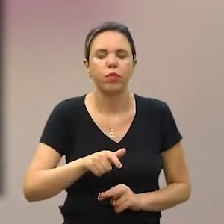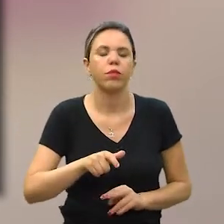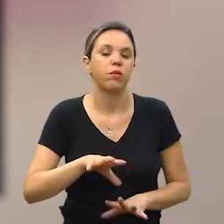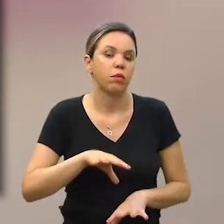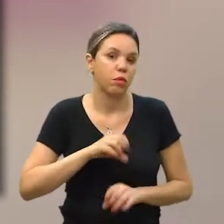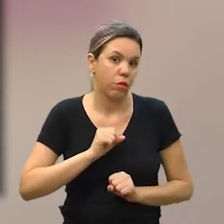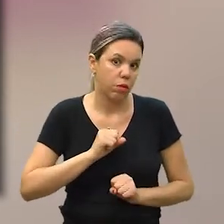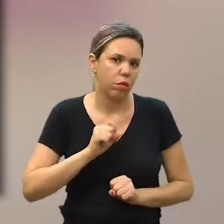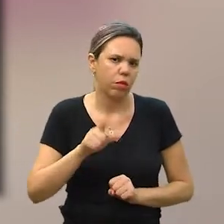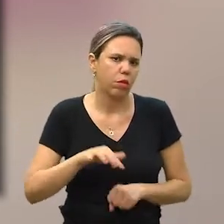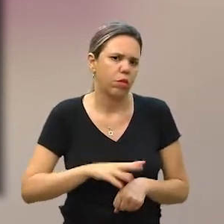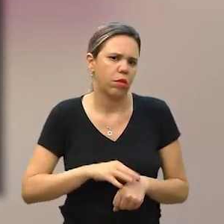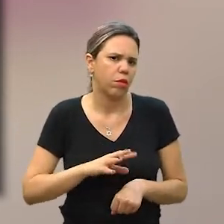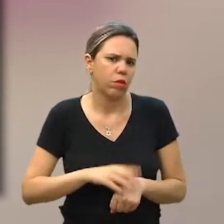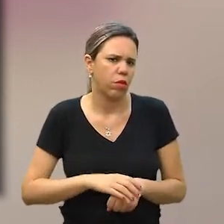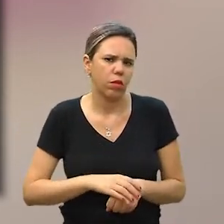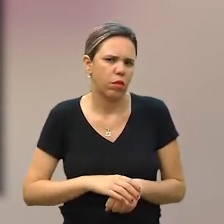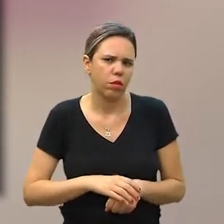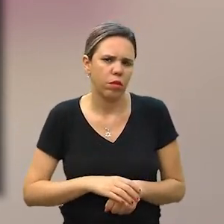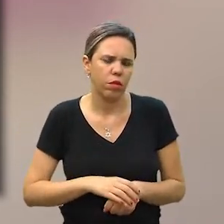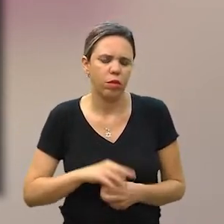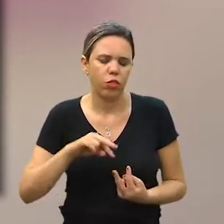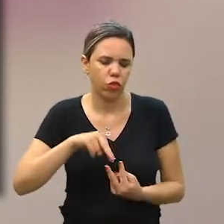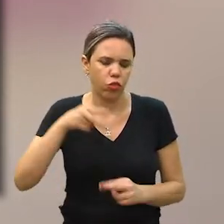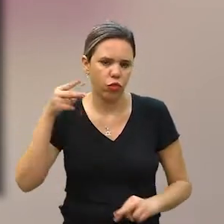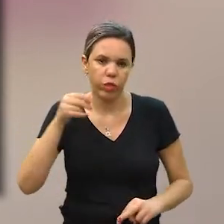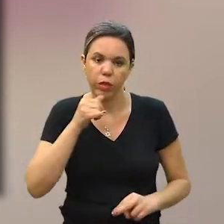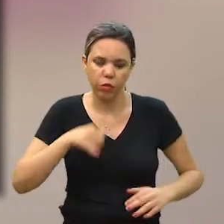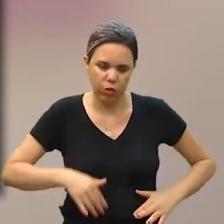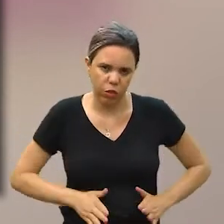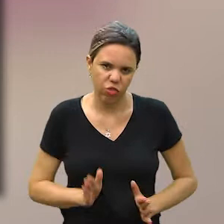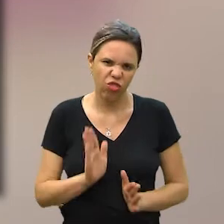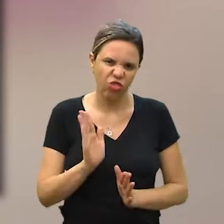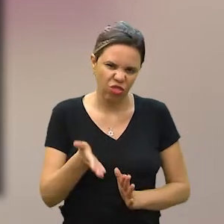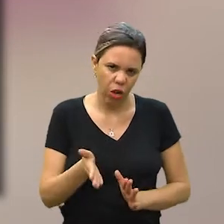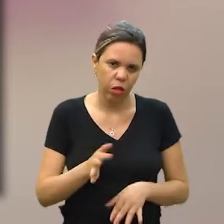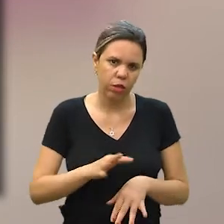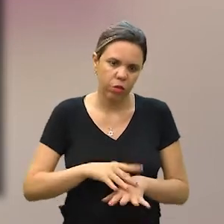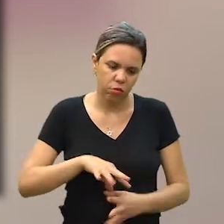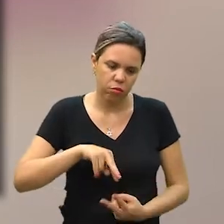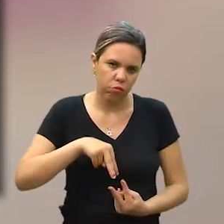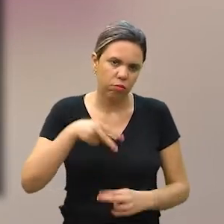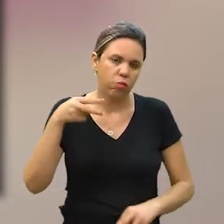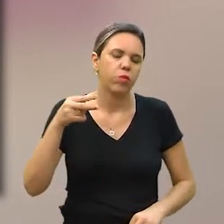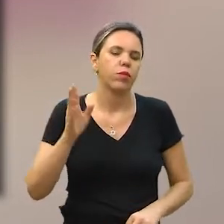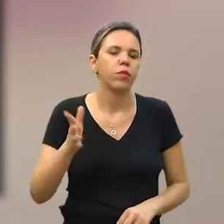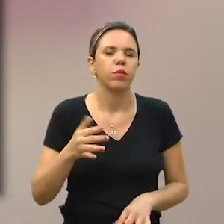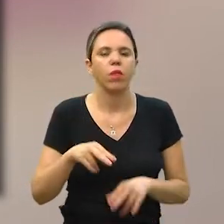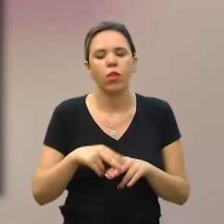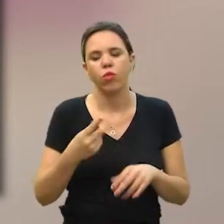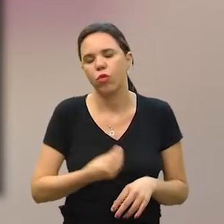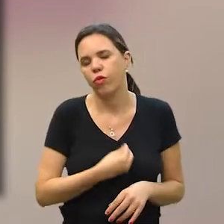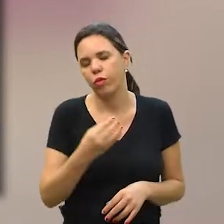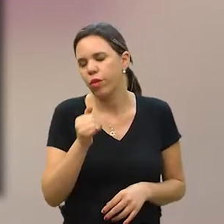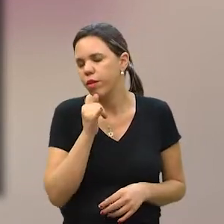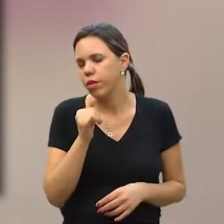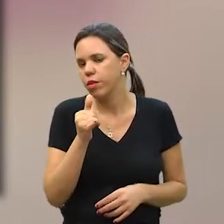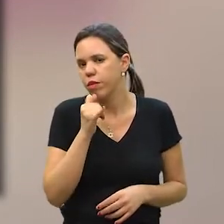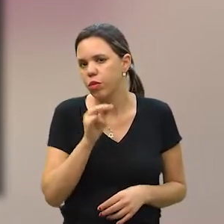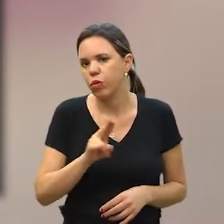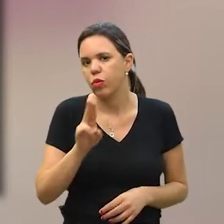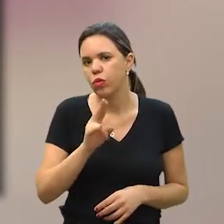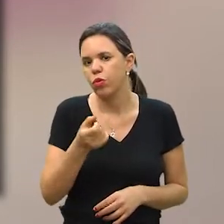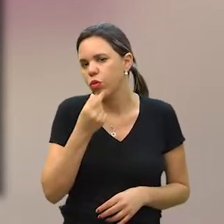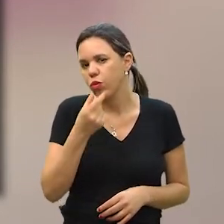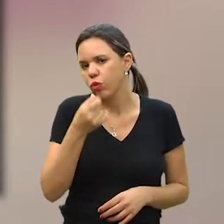predisposta à trombose. O que é uma predisposição genética? Você nasce com esse gene e por algum motivo na sua vida, por